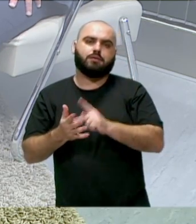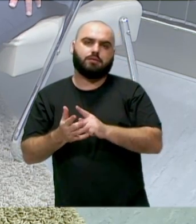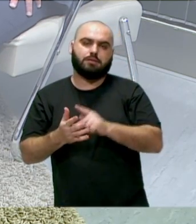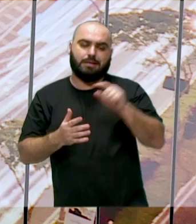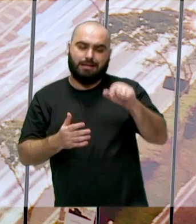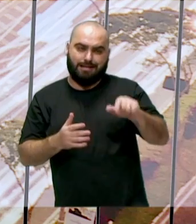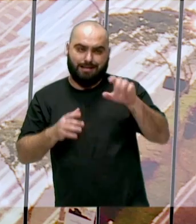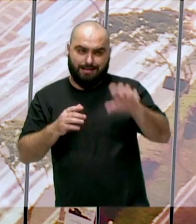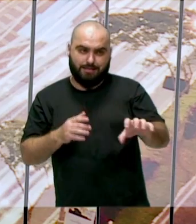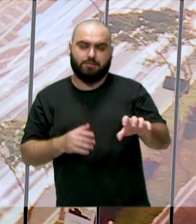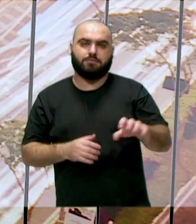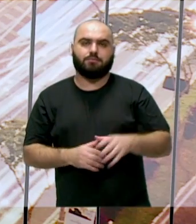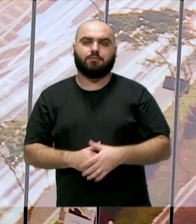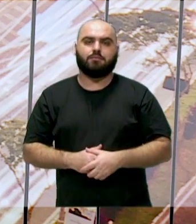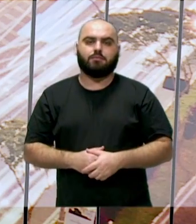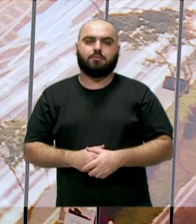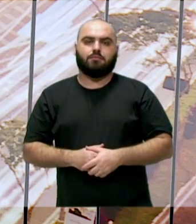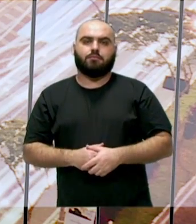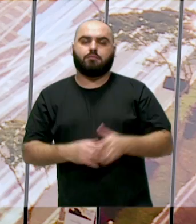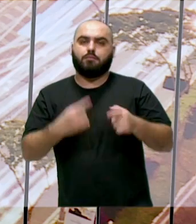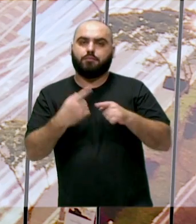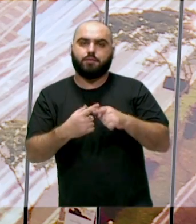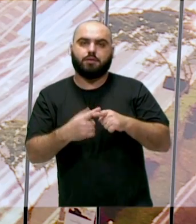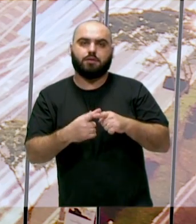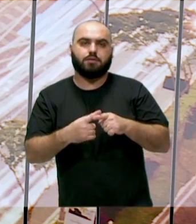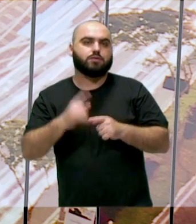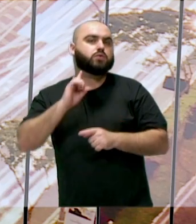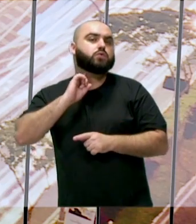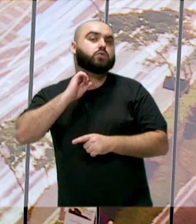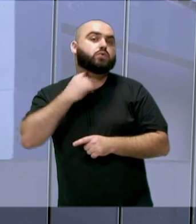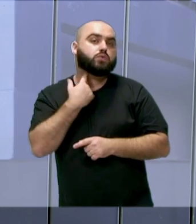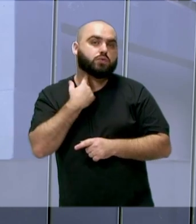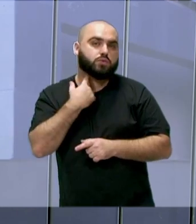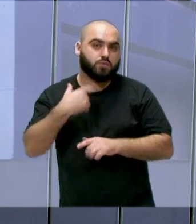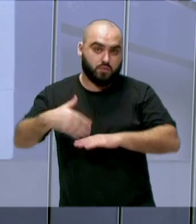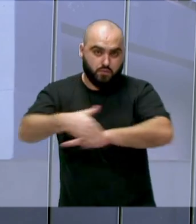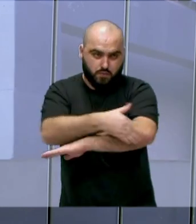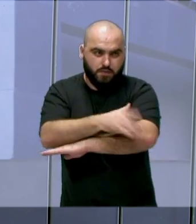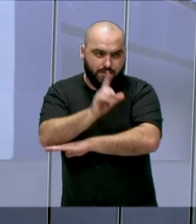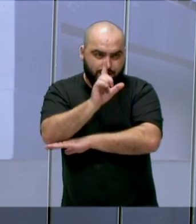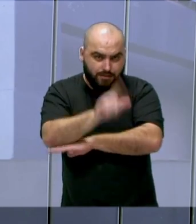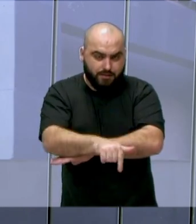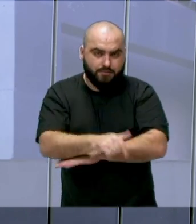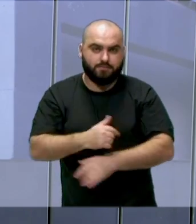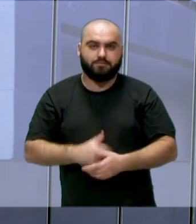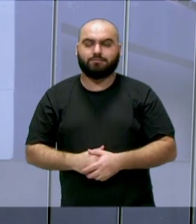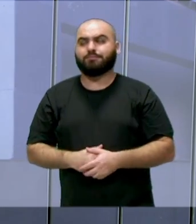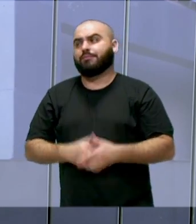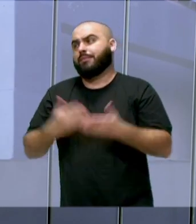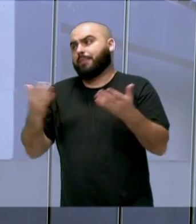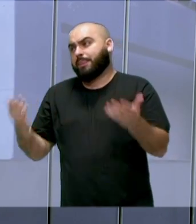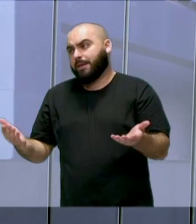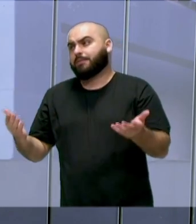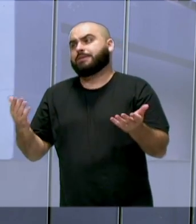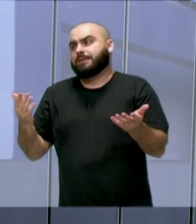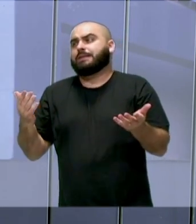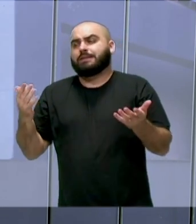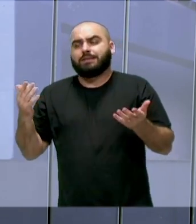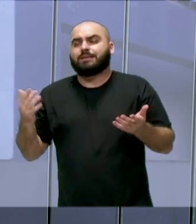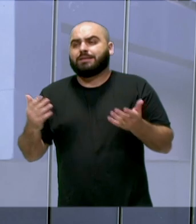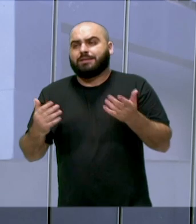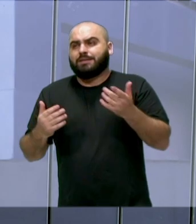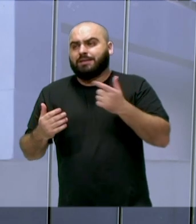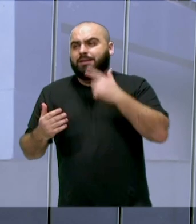disso aqui, da sujeira na Avenida Contorno Sul. Maurício, é muito desagradável a gente que passa